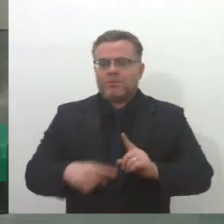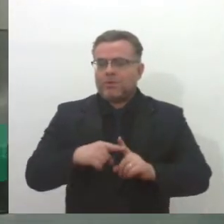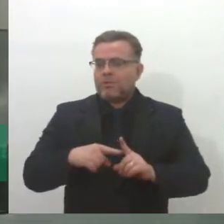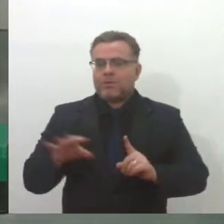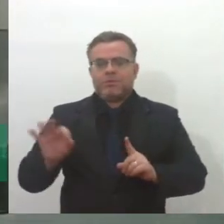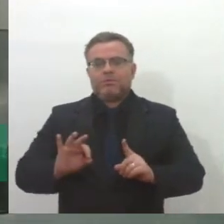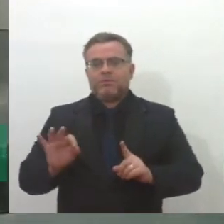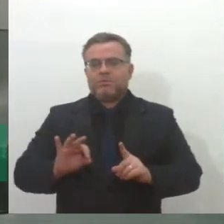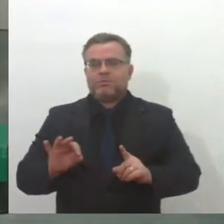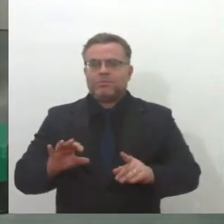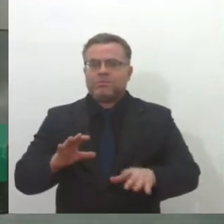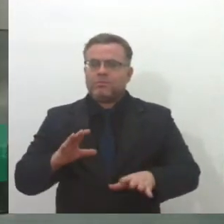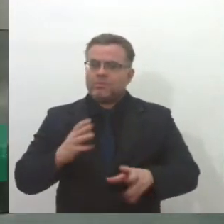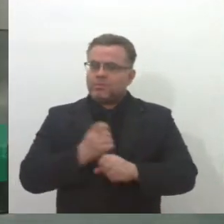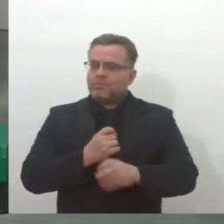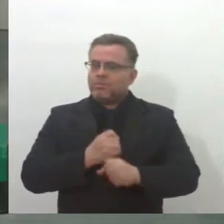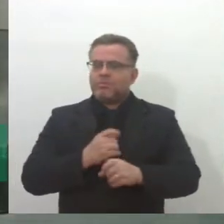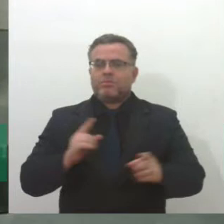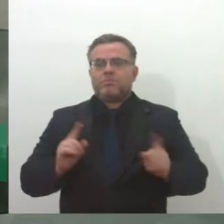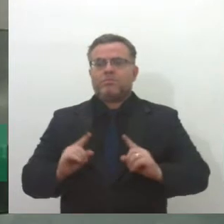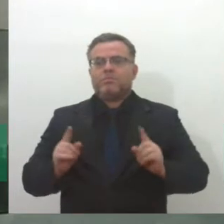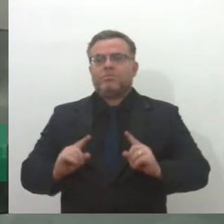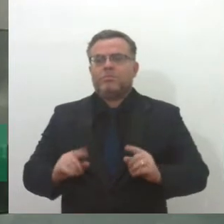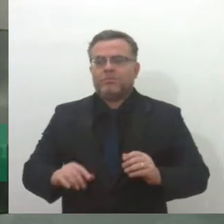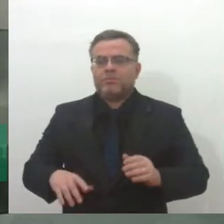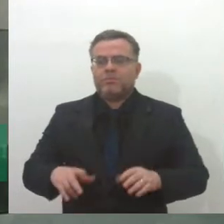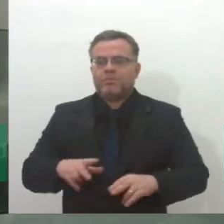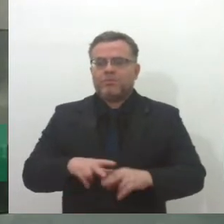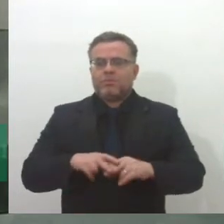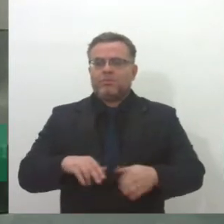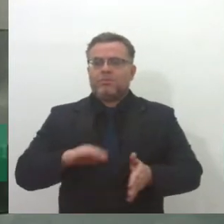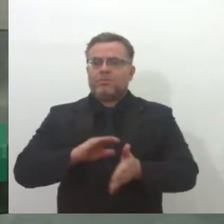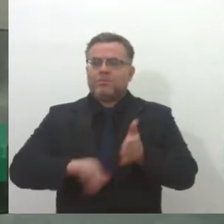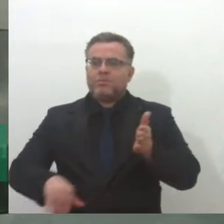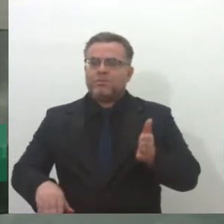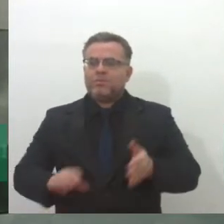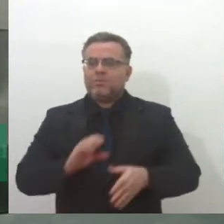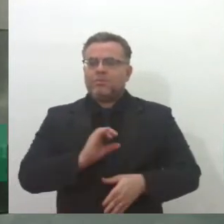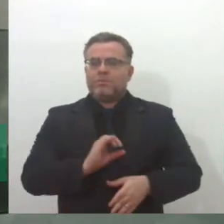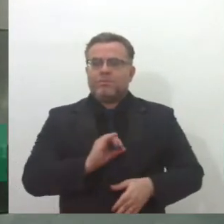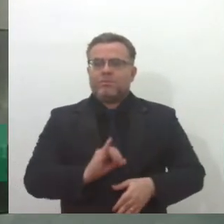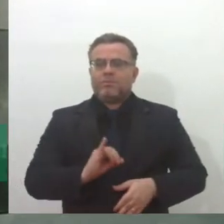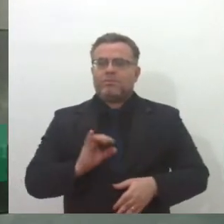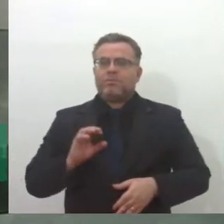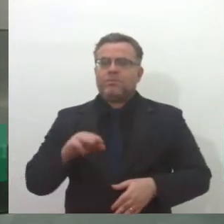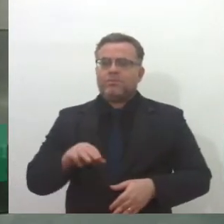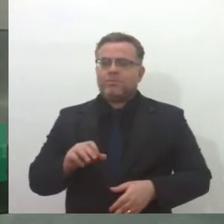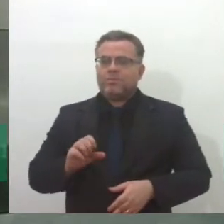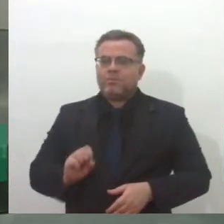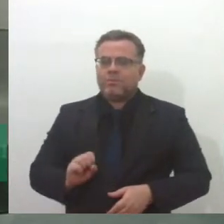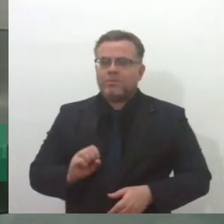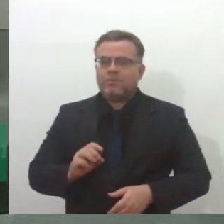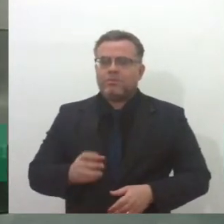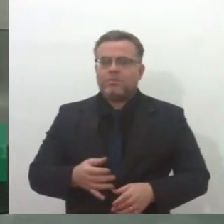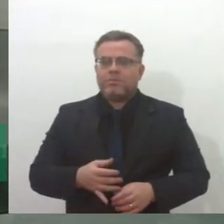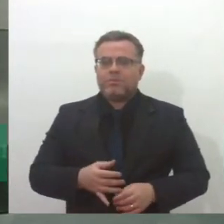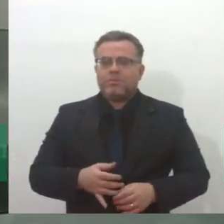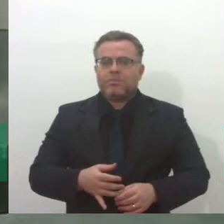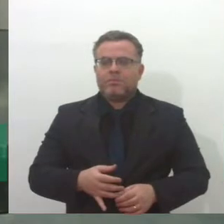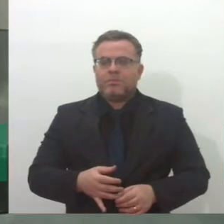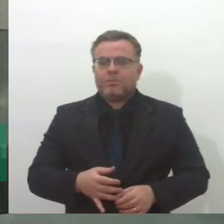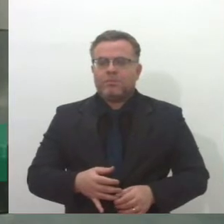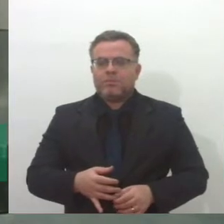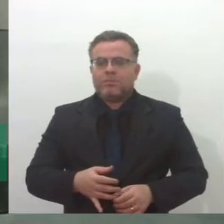você teria que excluir, no caso da base de cálculo ICMS, por exemplo, pegar a base de cálculo que ele considerou e